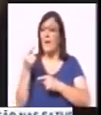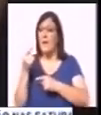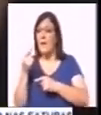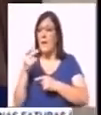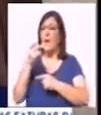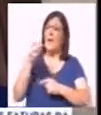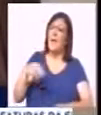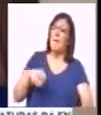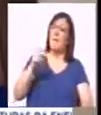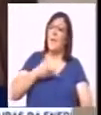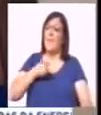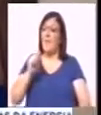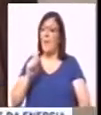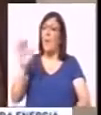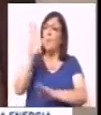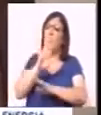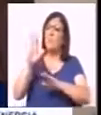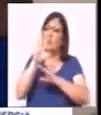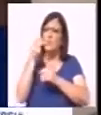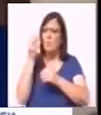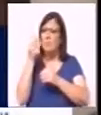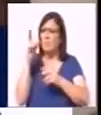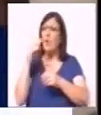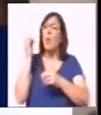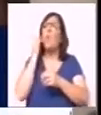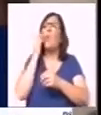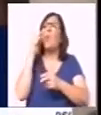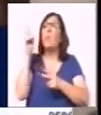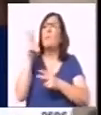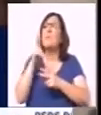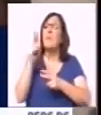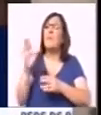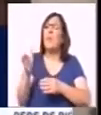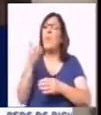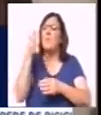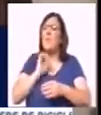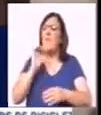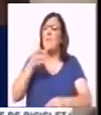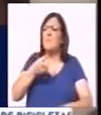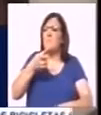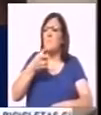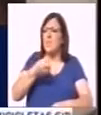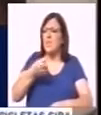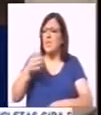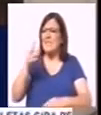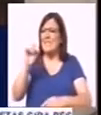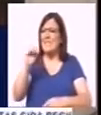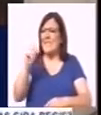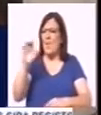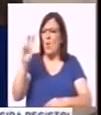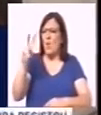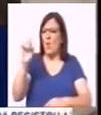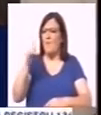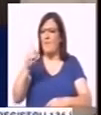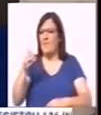Amadeu. É um personagem fascinante, não é? Como é que se pintava assim no princípio do século XX? Era uma pessoa, era um artista